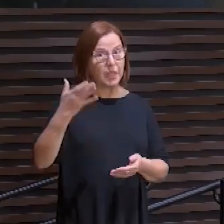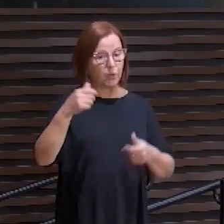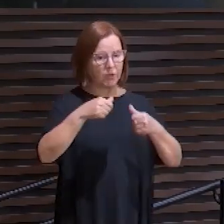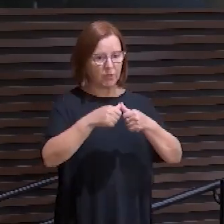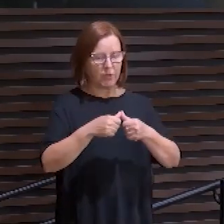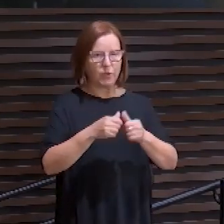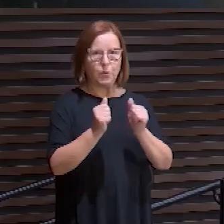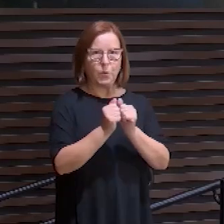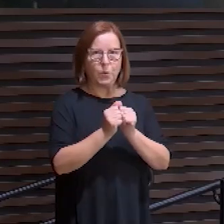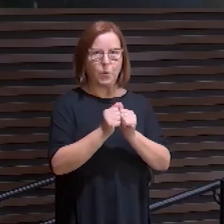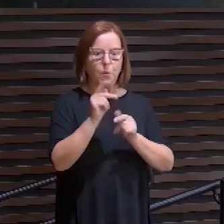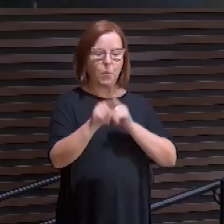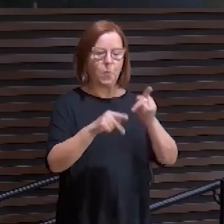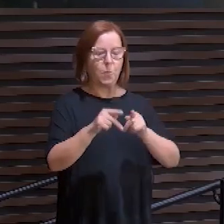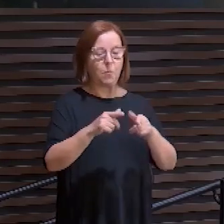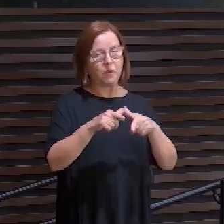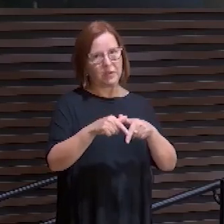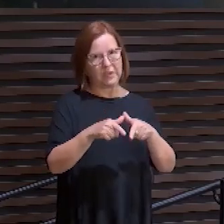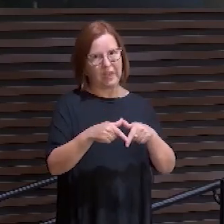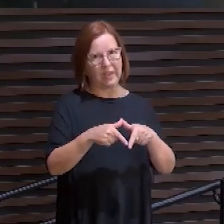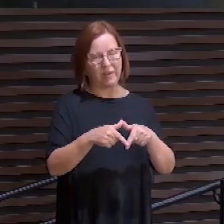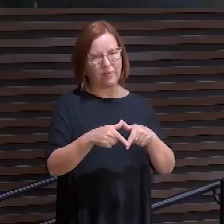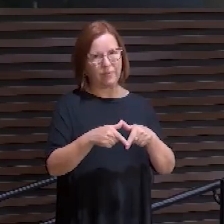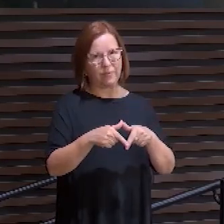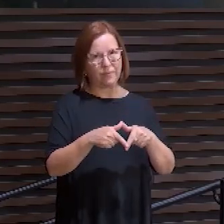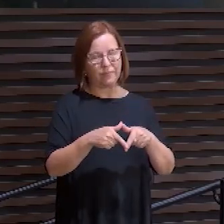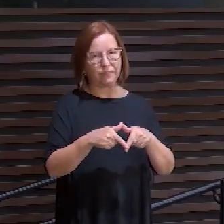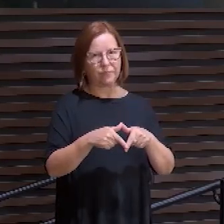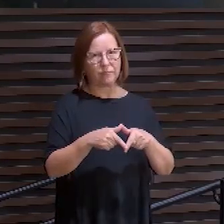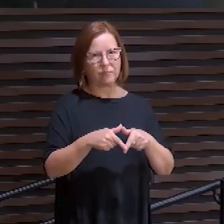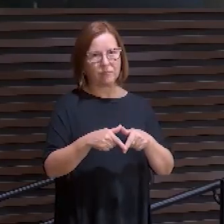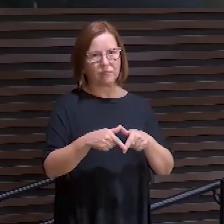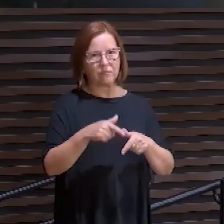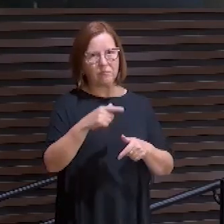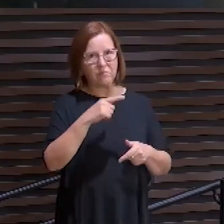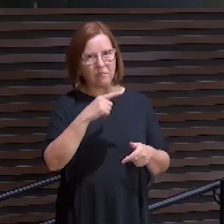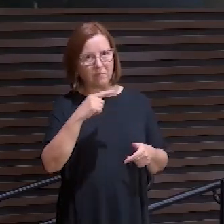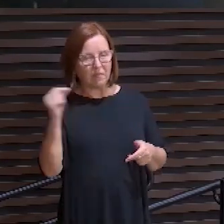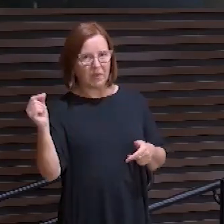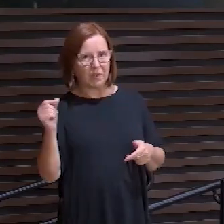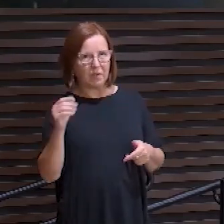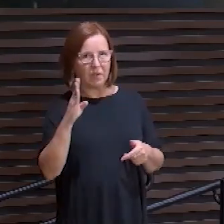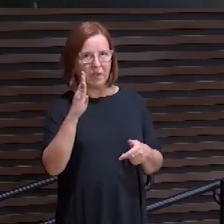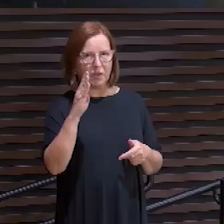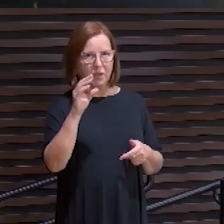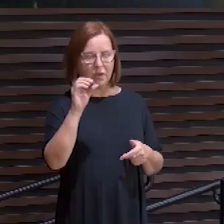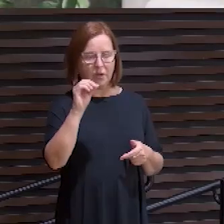Israel. Ele saiu de Gozém,